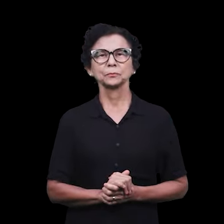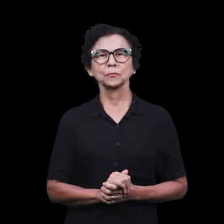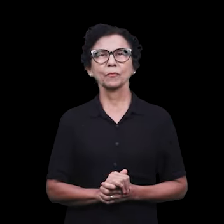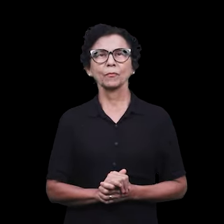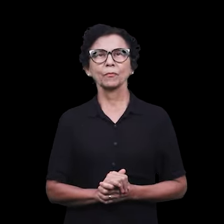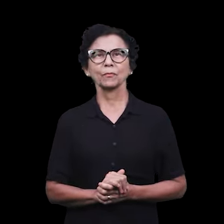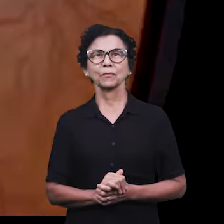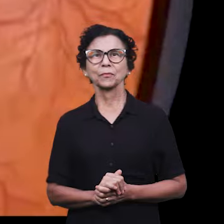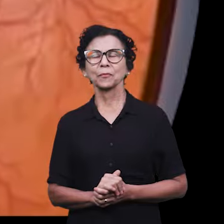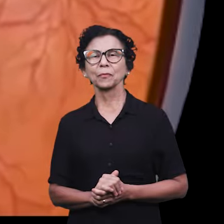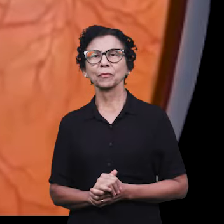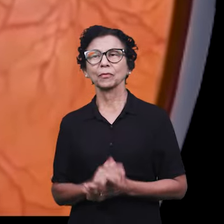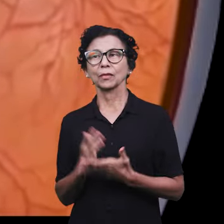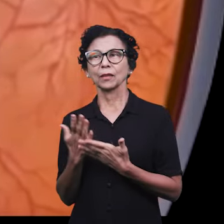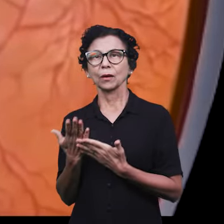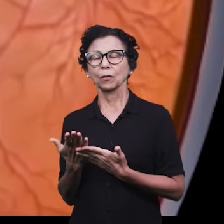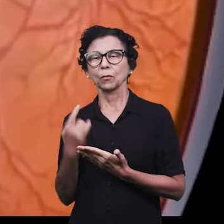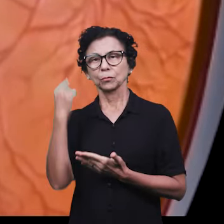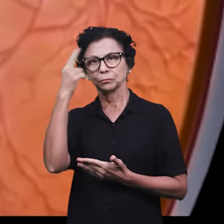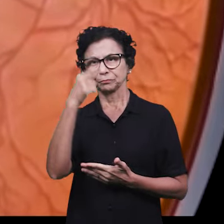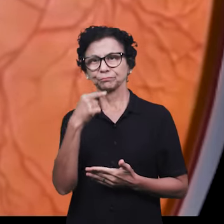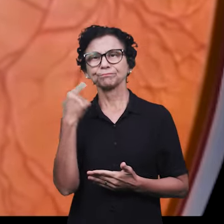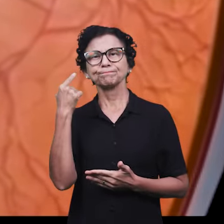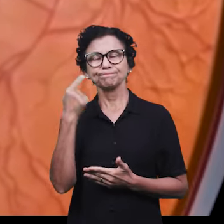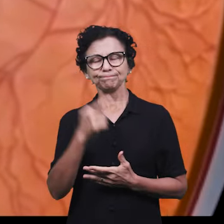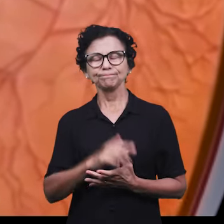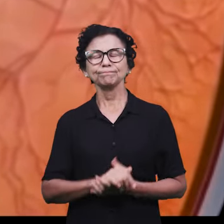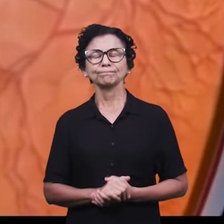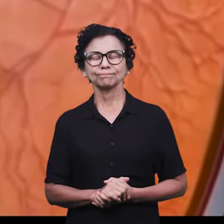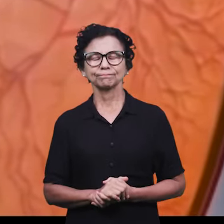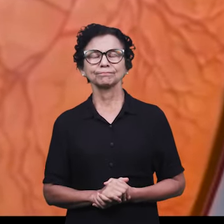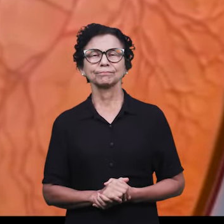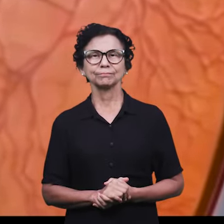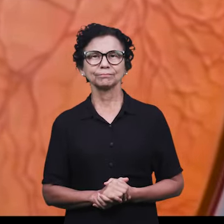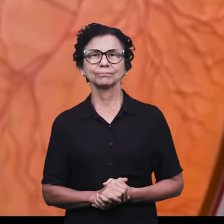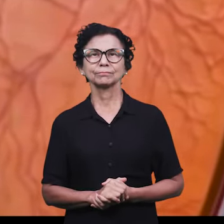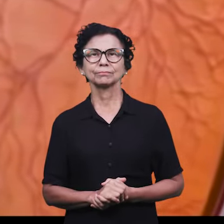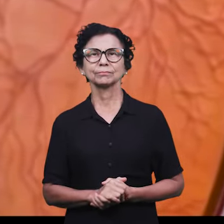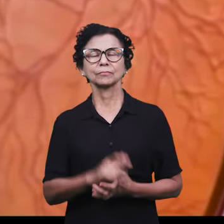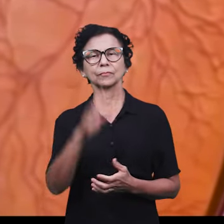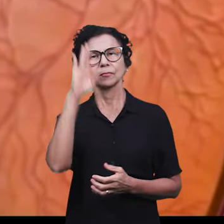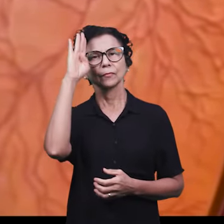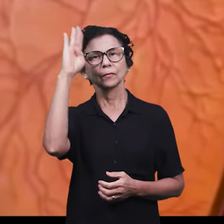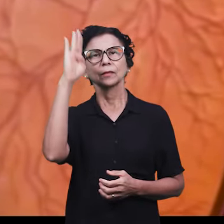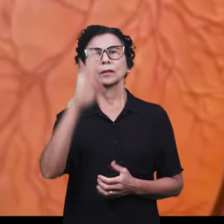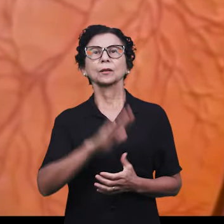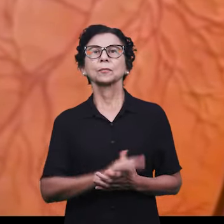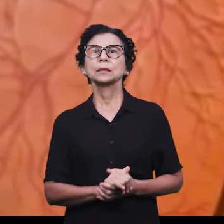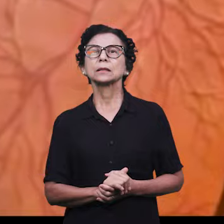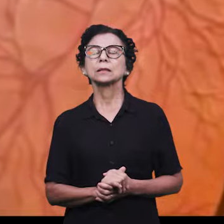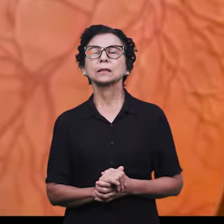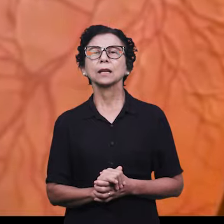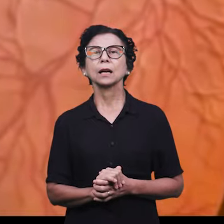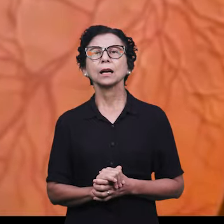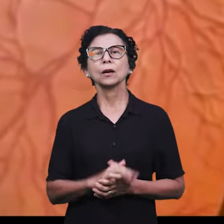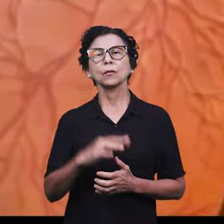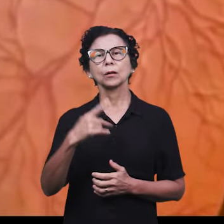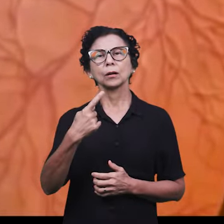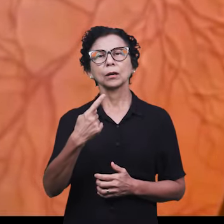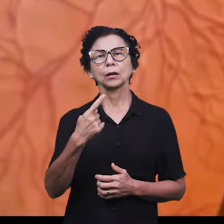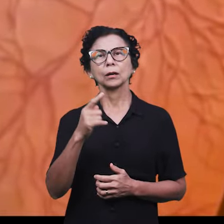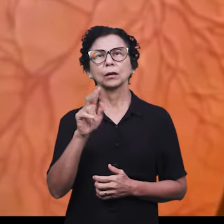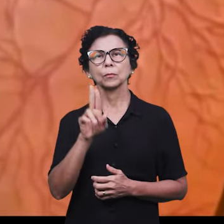do design inteligente, mas o olho humano também. Então, a gente tem uma peça fundamental, que é a pupila vai regular